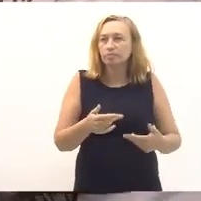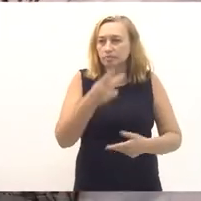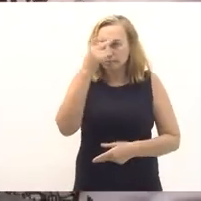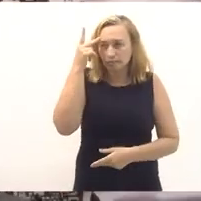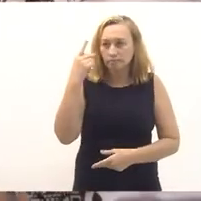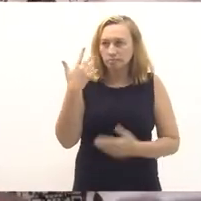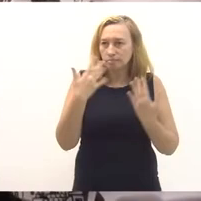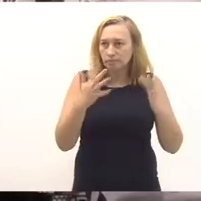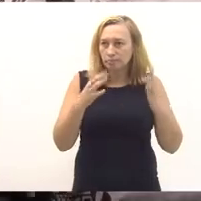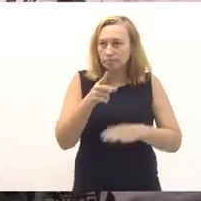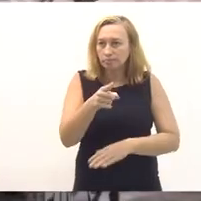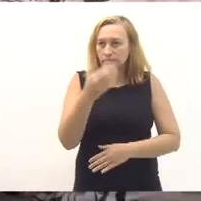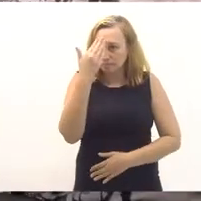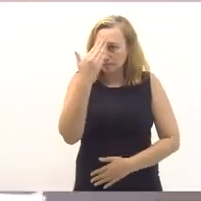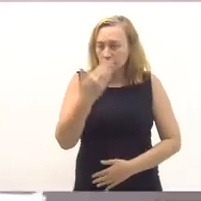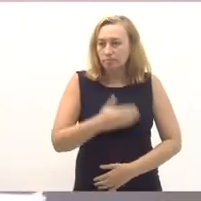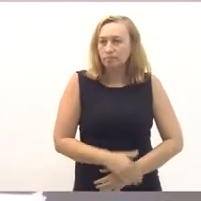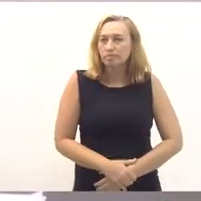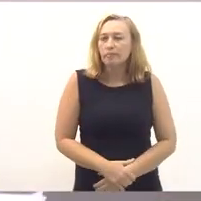parabéns você